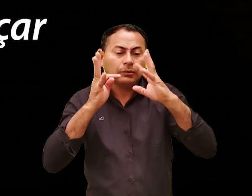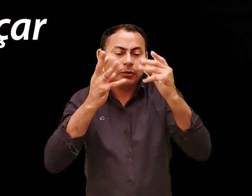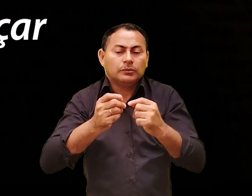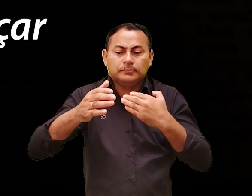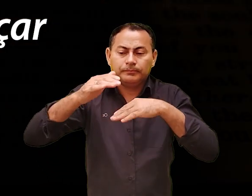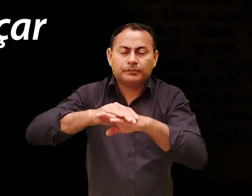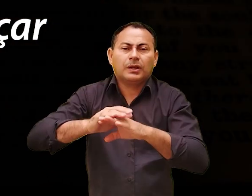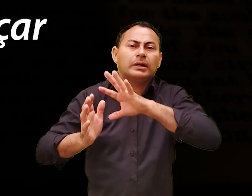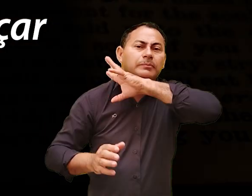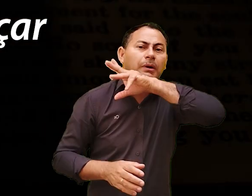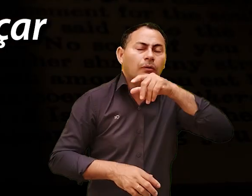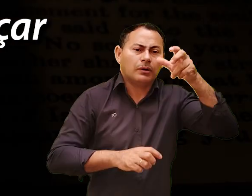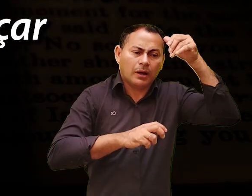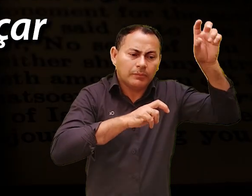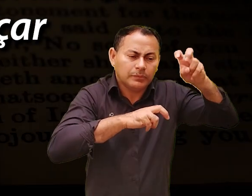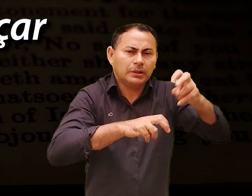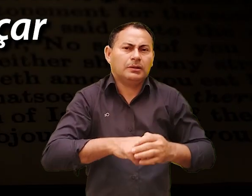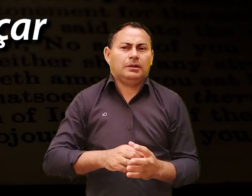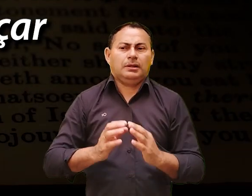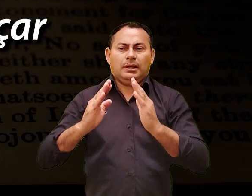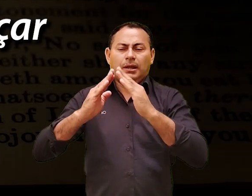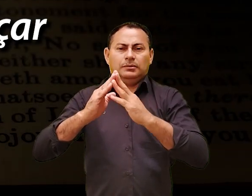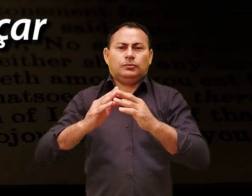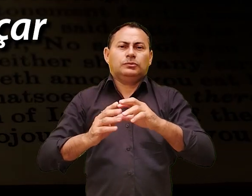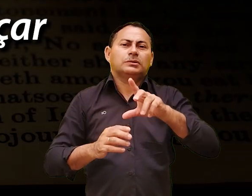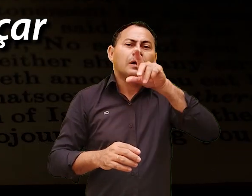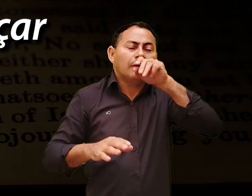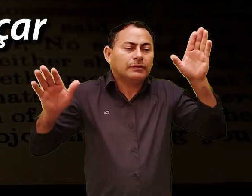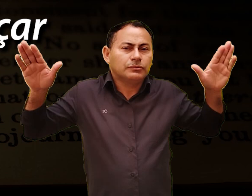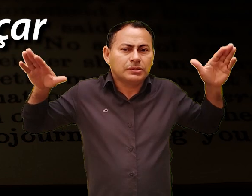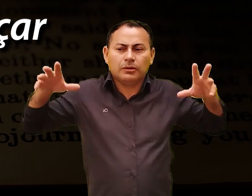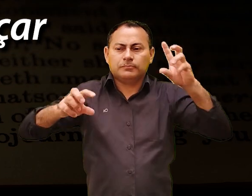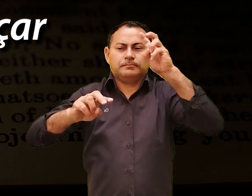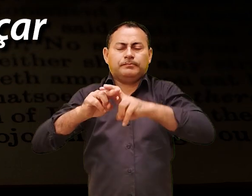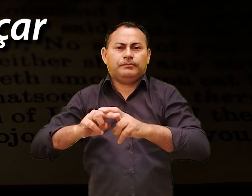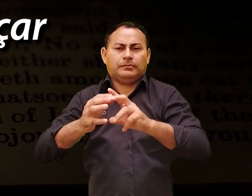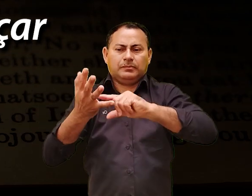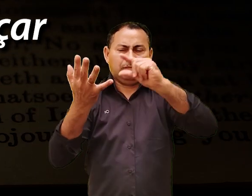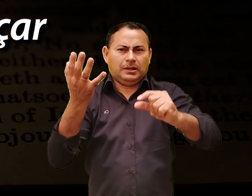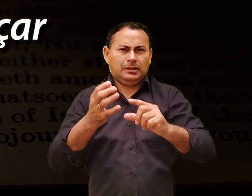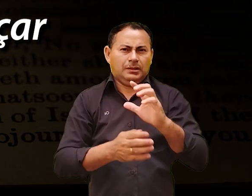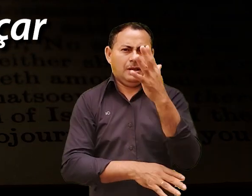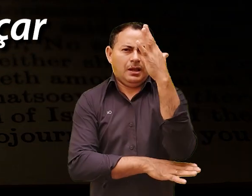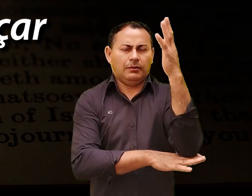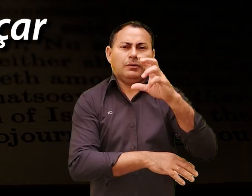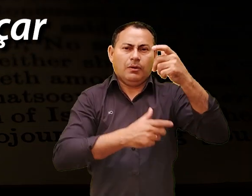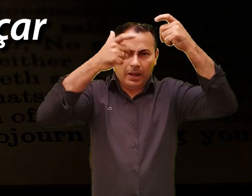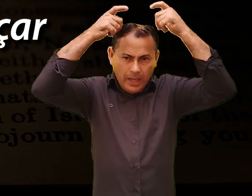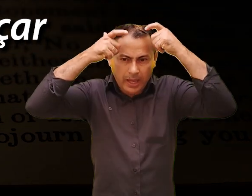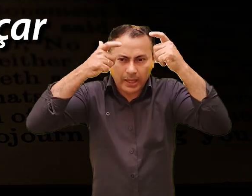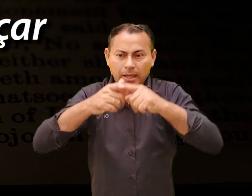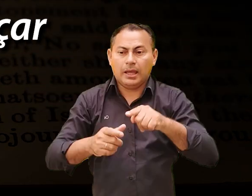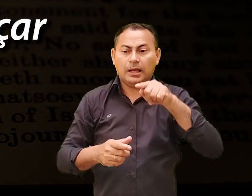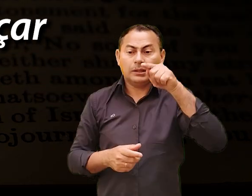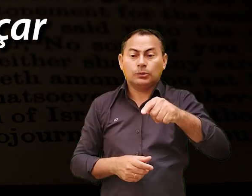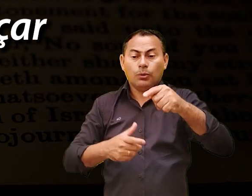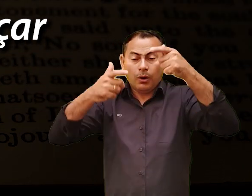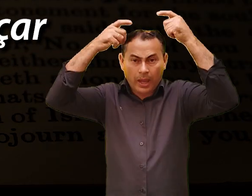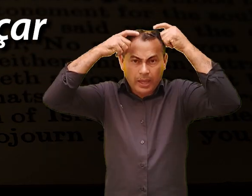abrigo para os animais do campo e morada para as aves do céu nos seus galhos. Essa árvore, ó rei, és